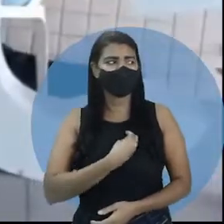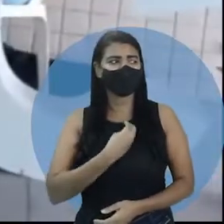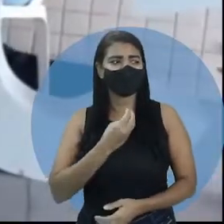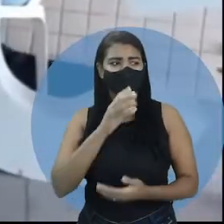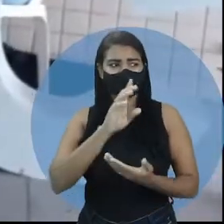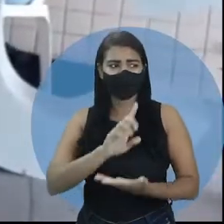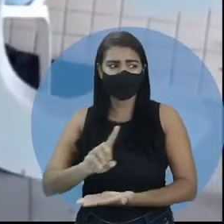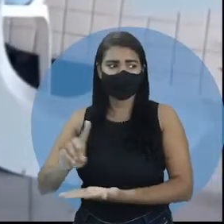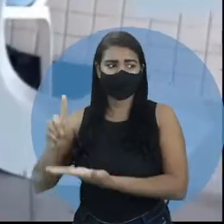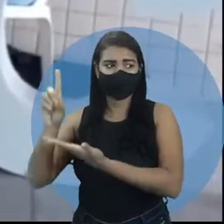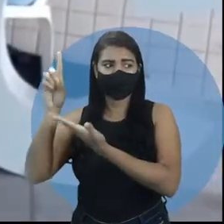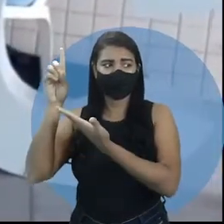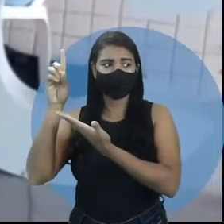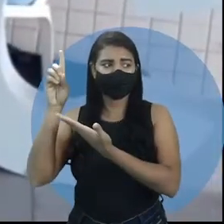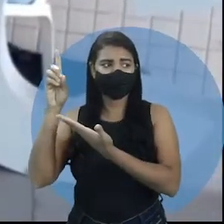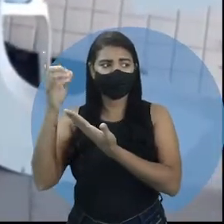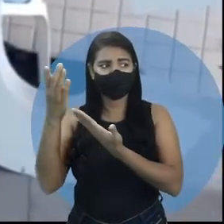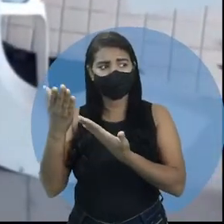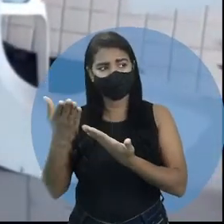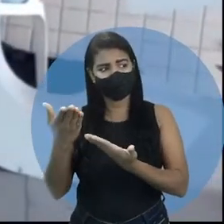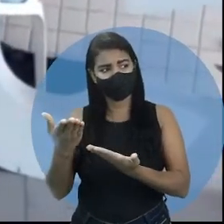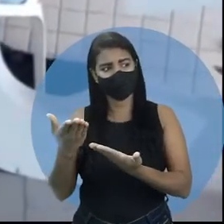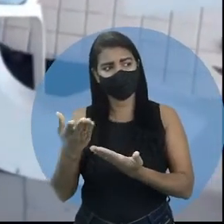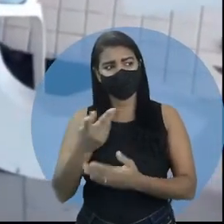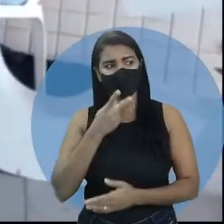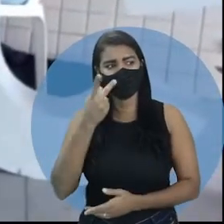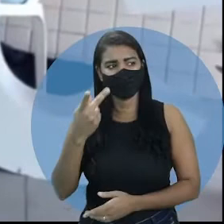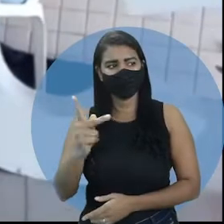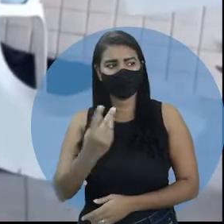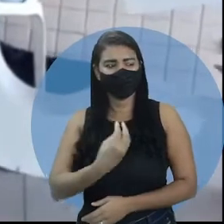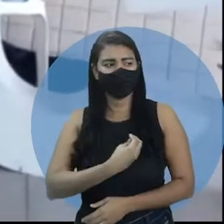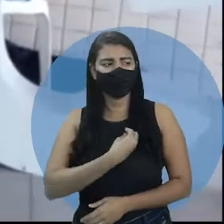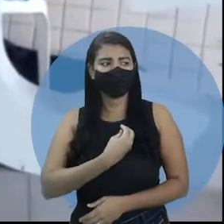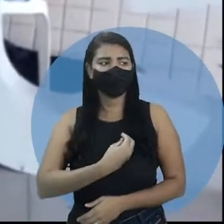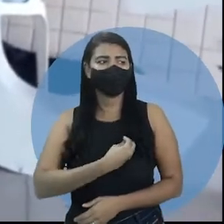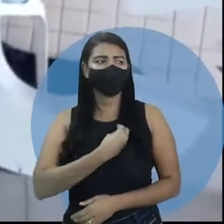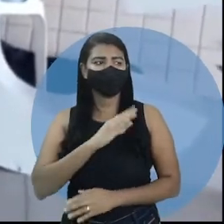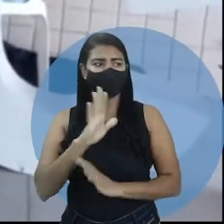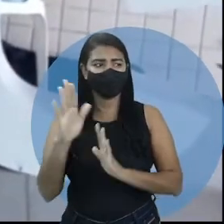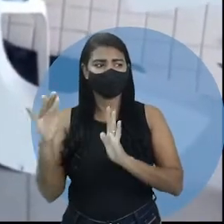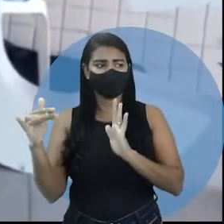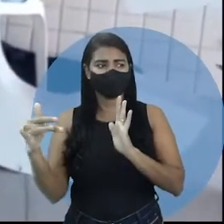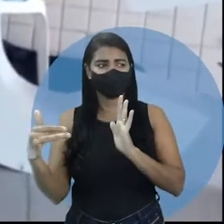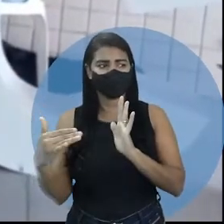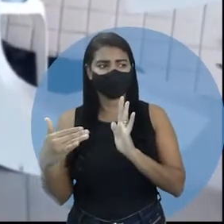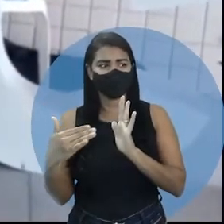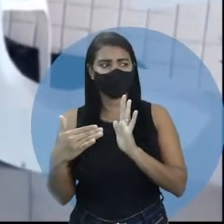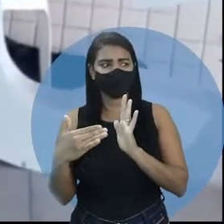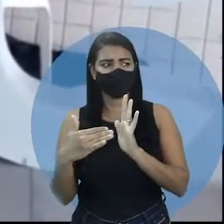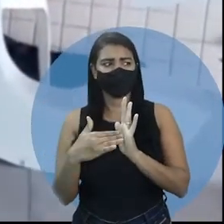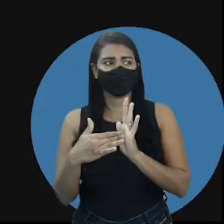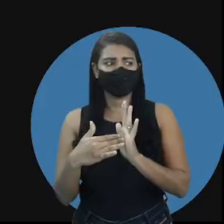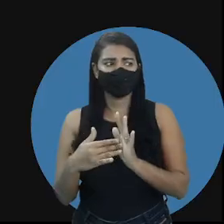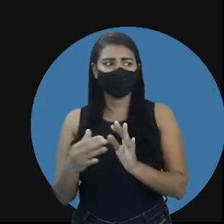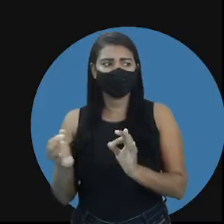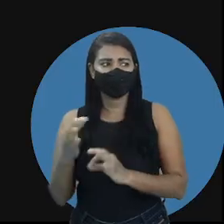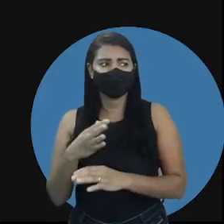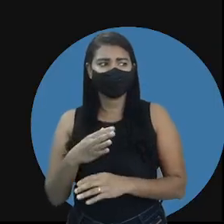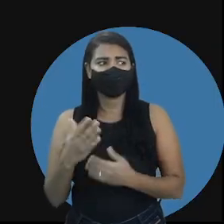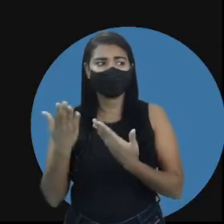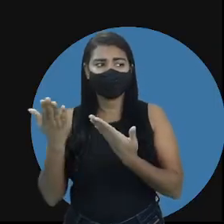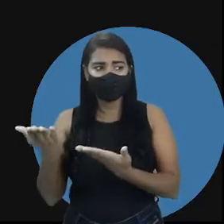acontecer. Deus mandou te falar que tudo vai passar.